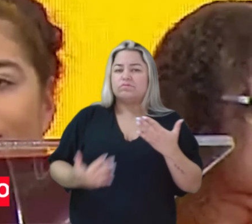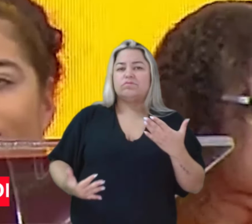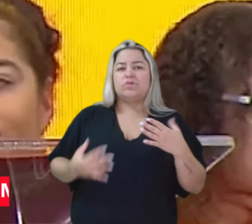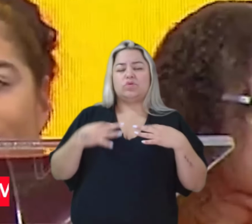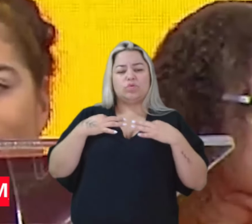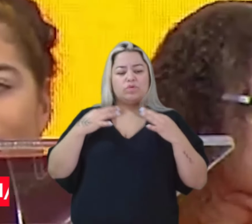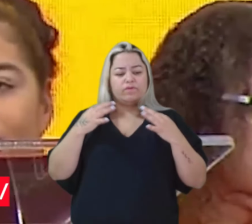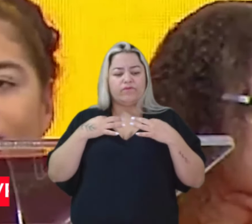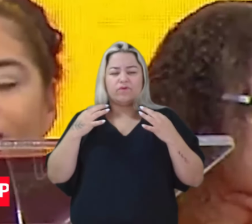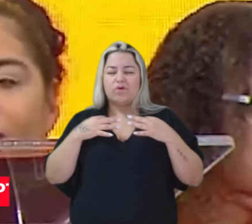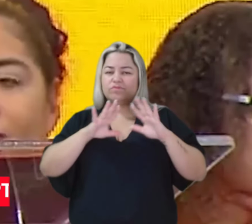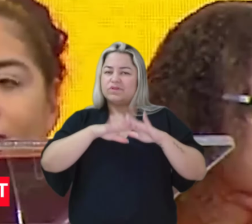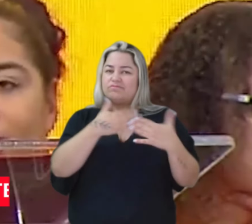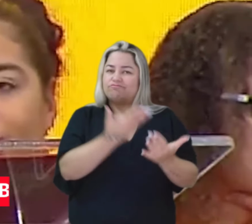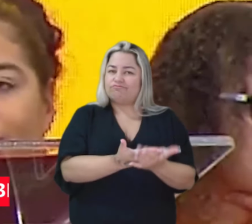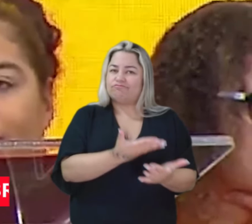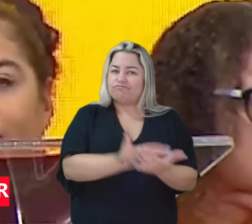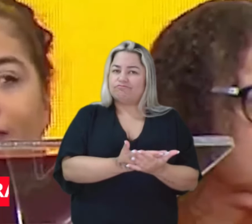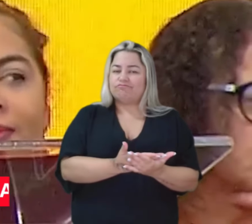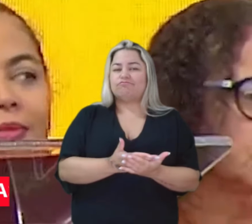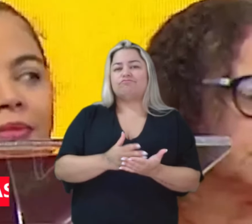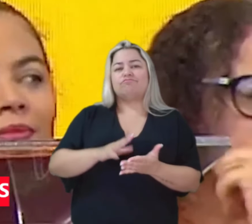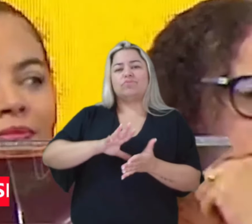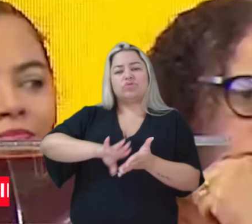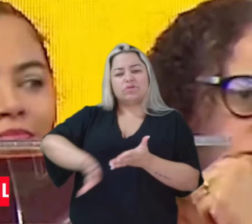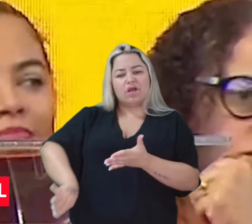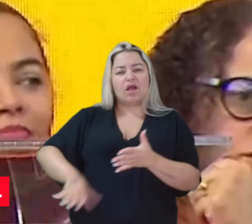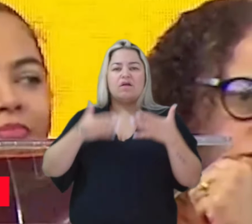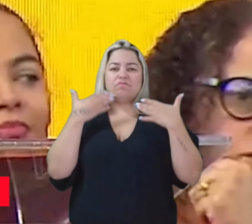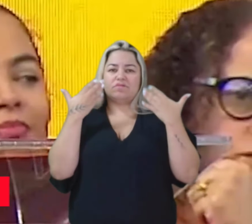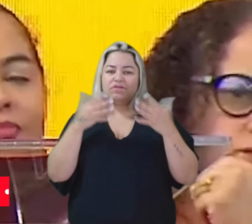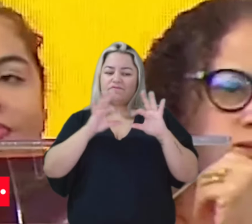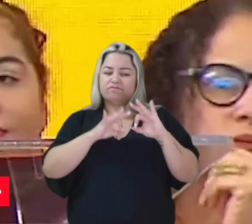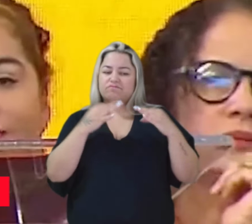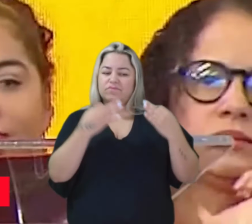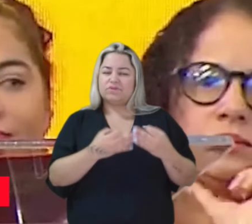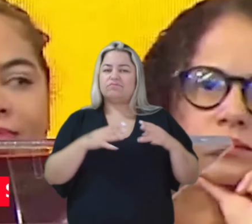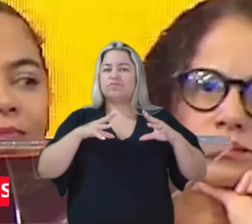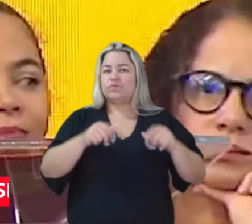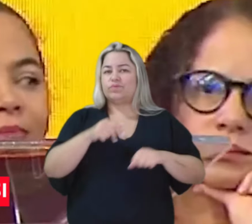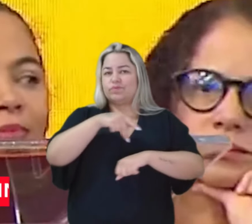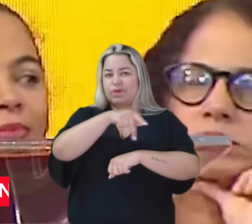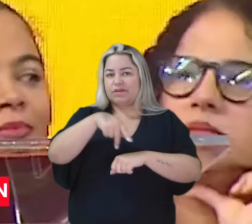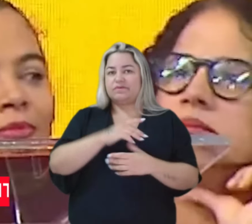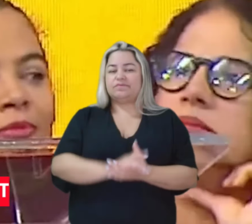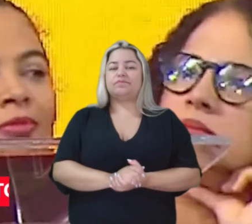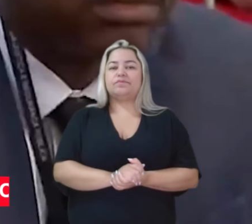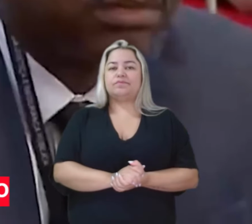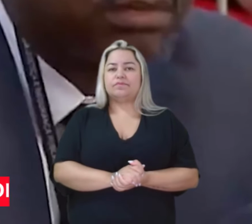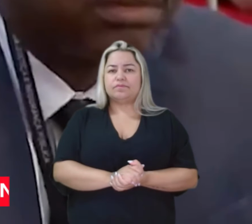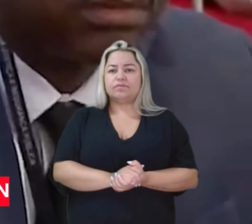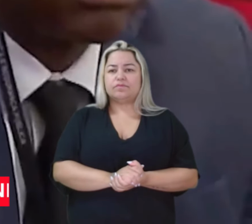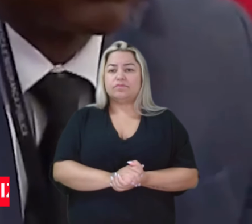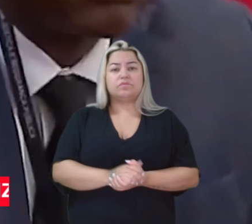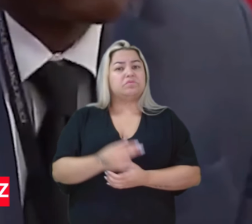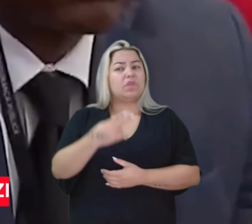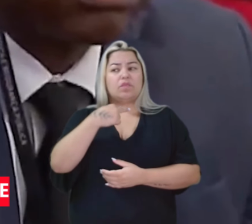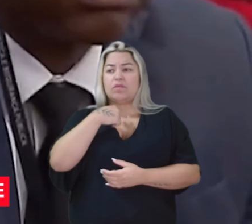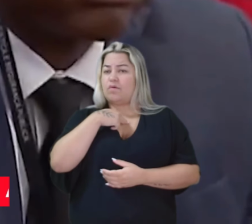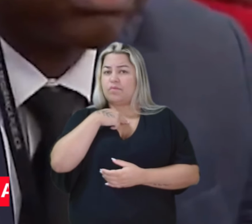uniforme escolar e rouba a alegria e a paz de famílias inteiras no nosso país. Não